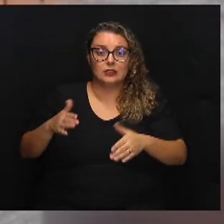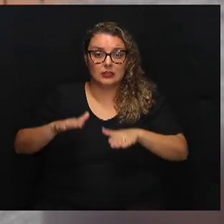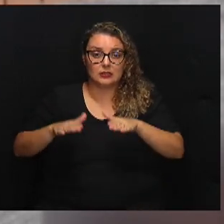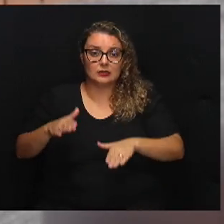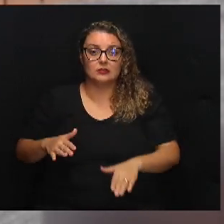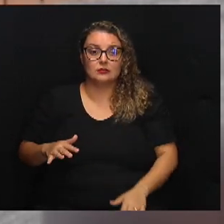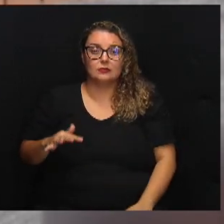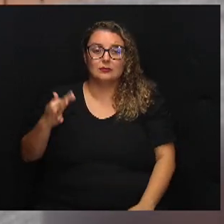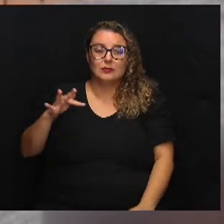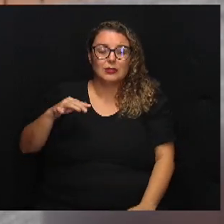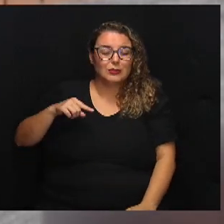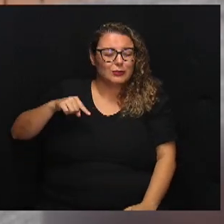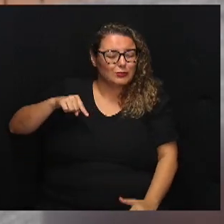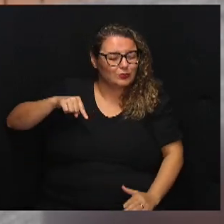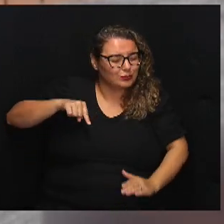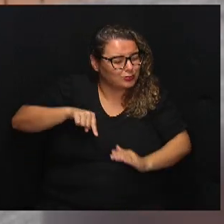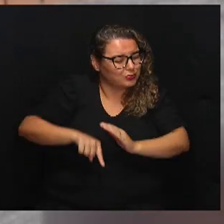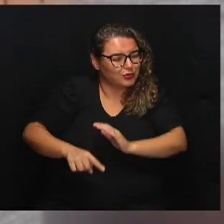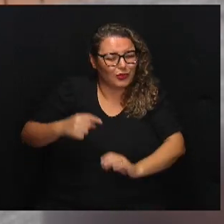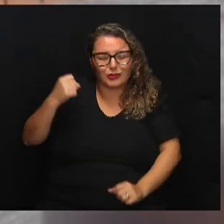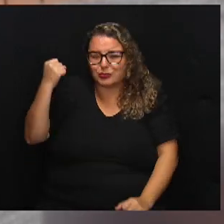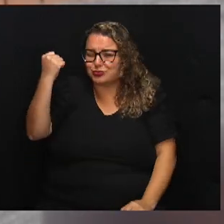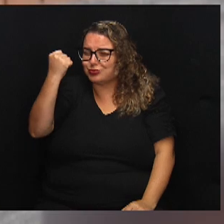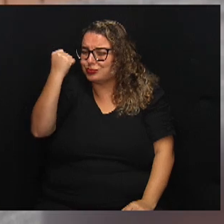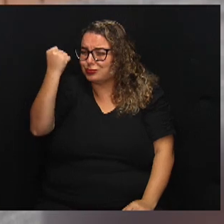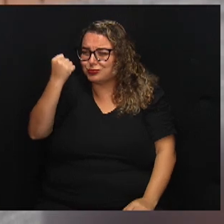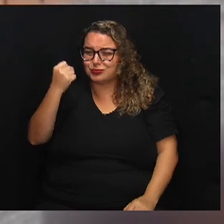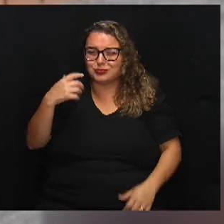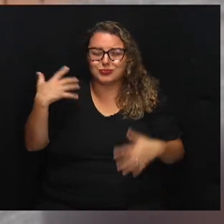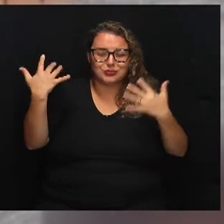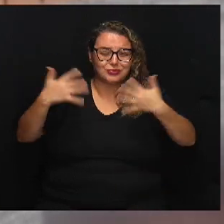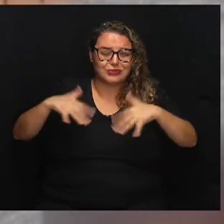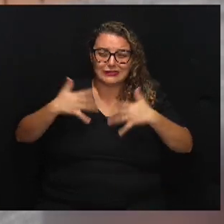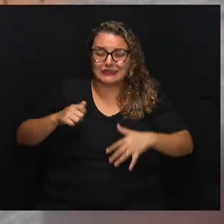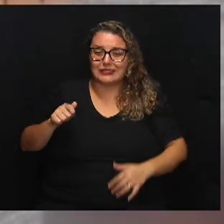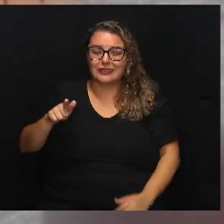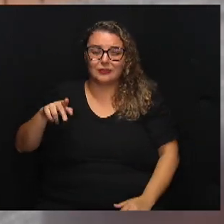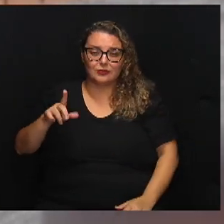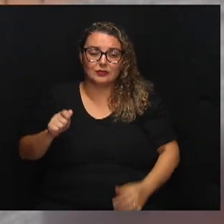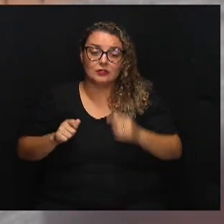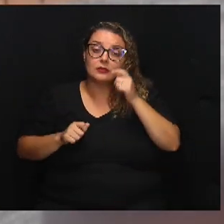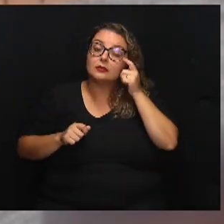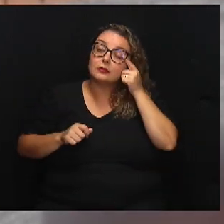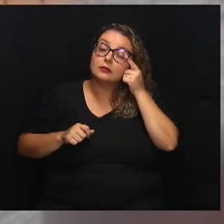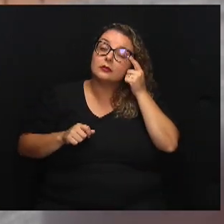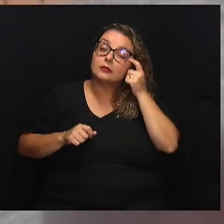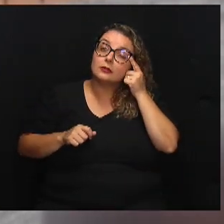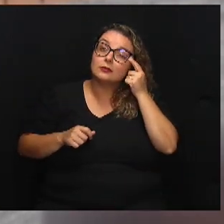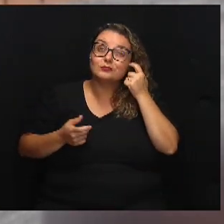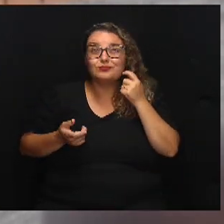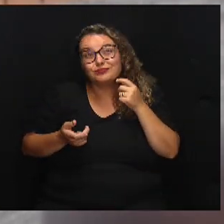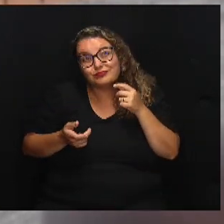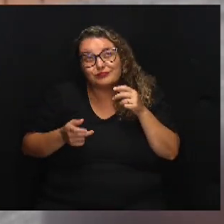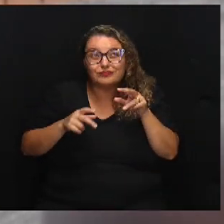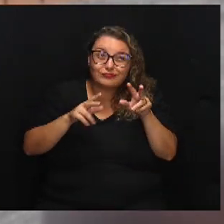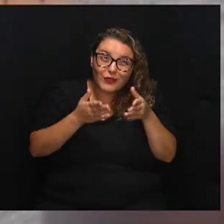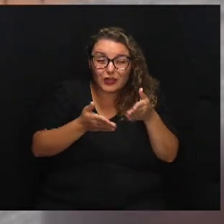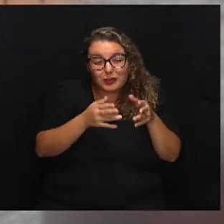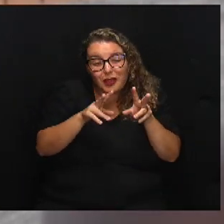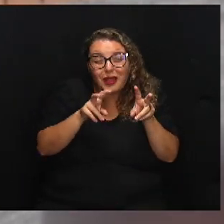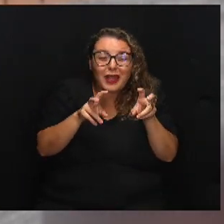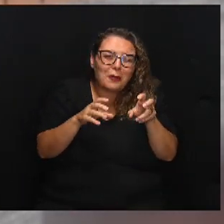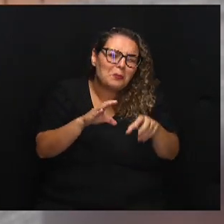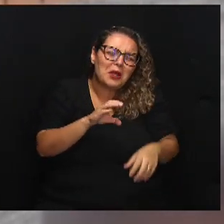dor aguda, que as pessoas não entendem, né, porque trata apenas, abre aspas, como sendo uma cólica, e